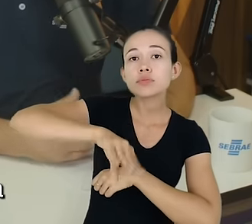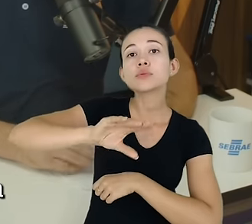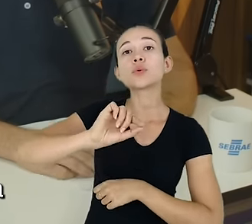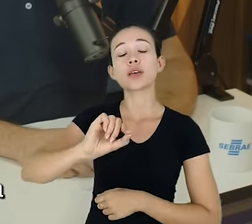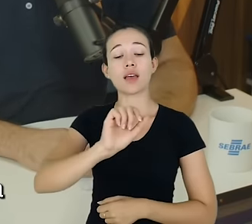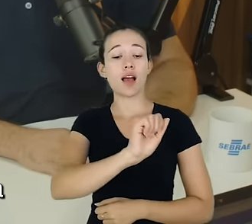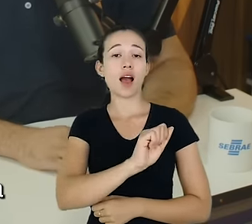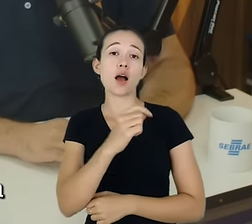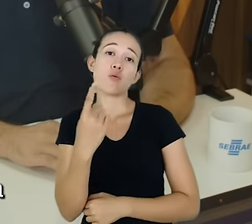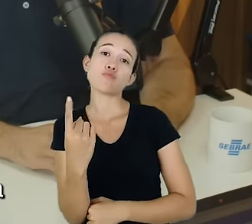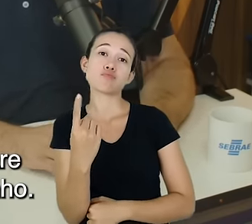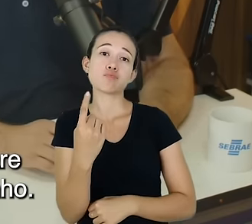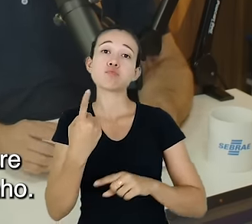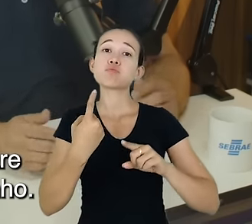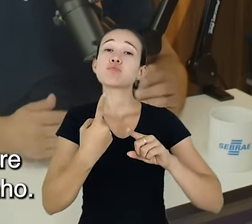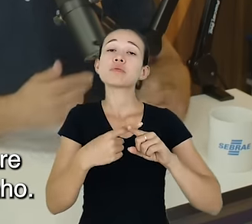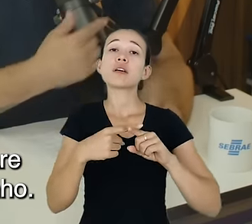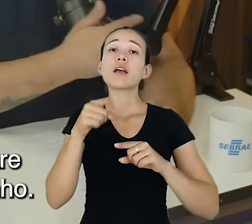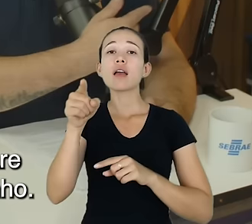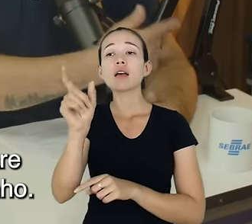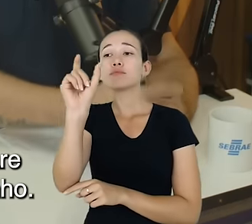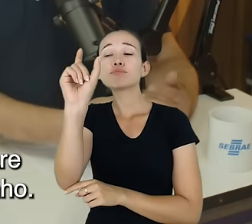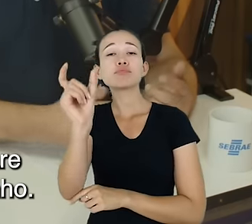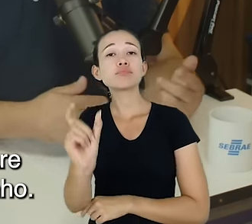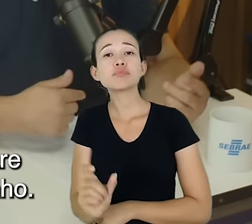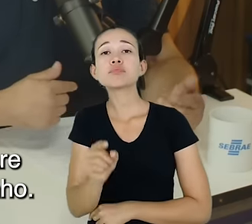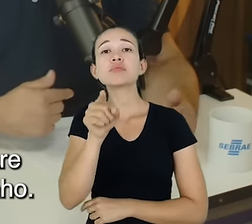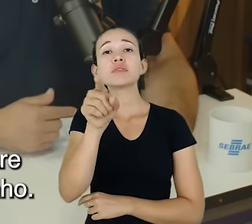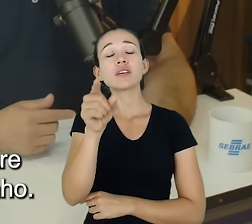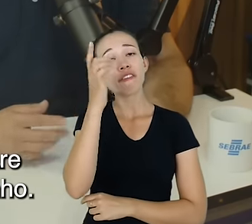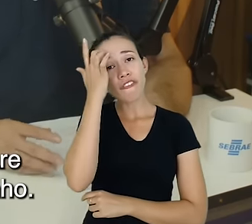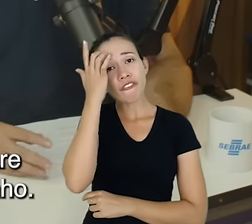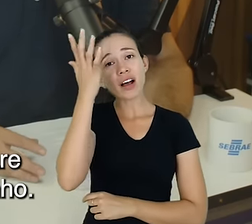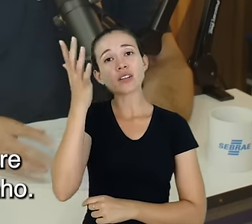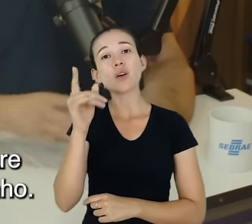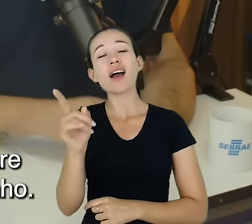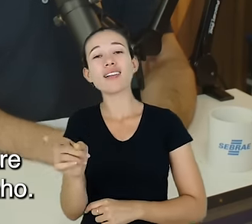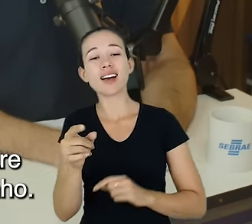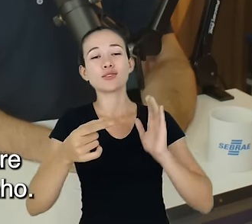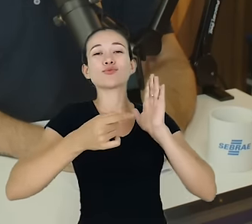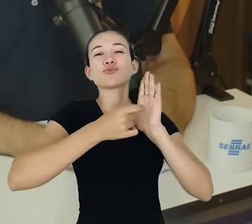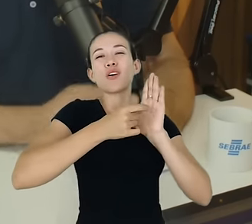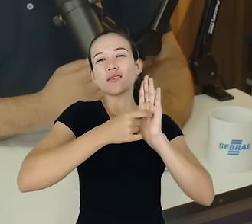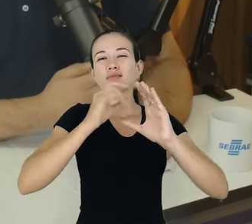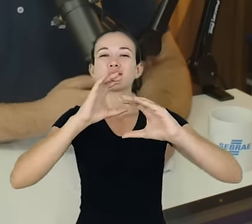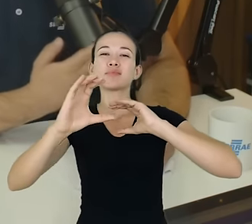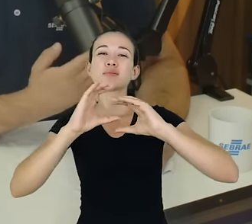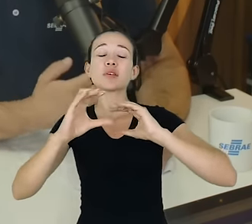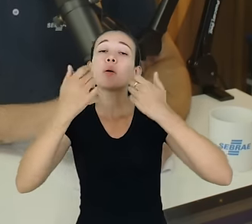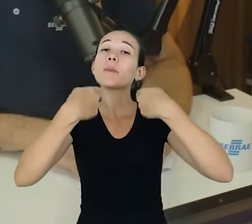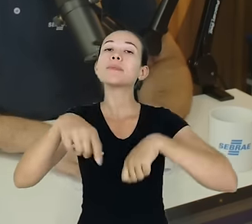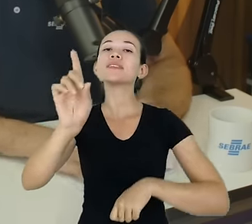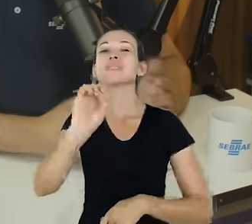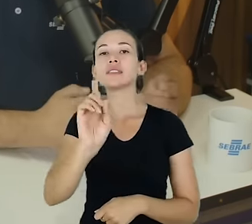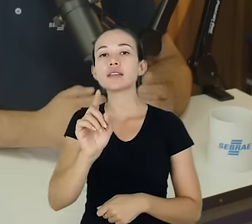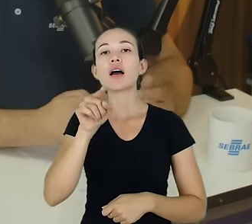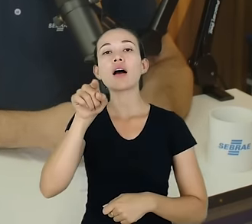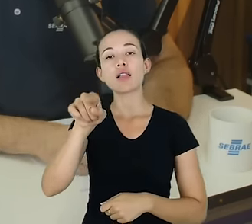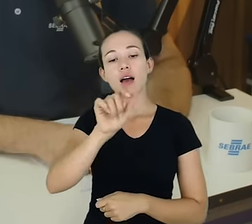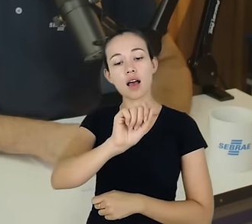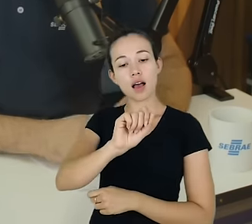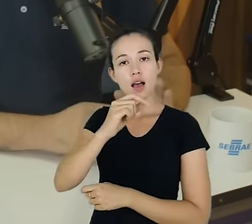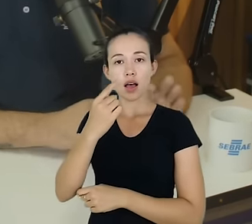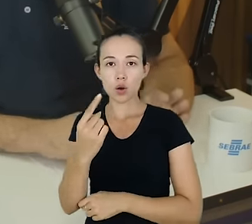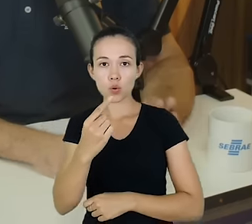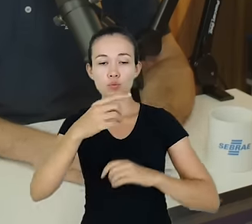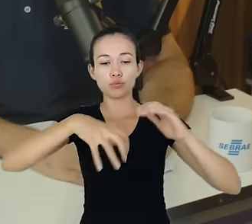drive instalado na sua máquina e você não vai precisar desse software de comunicação vai pular esse caminho então você sobe ele na nuvem você pode usar ele pelo